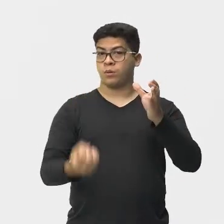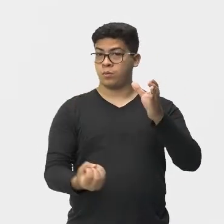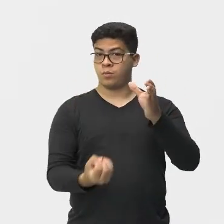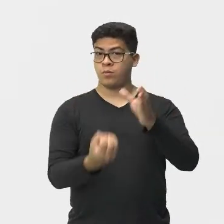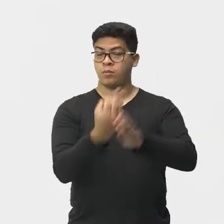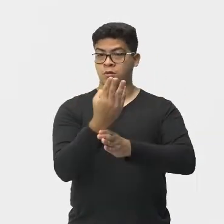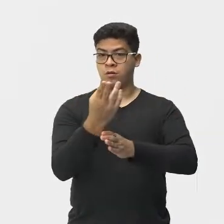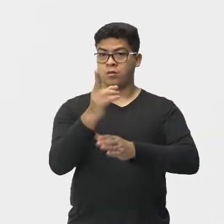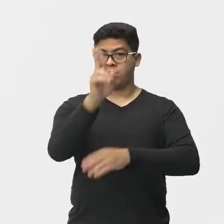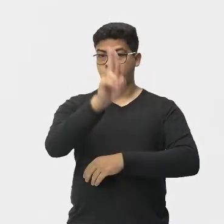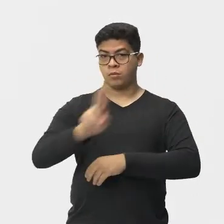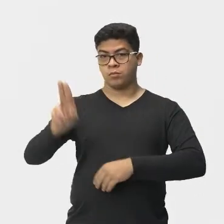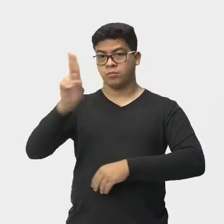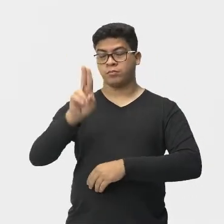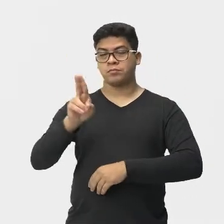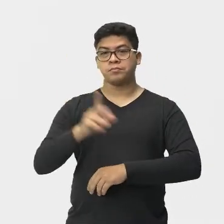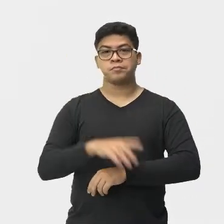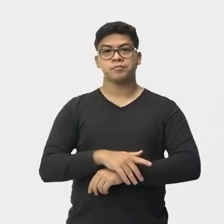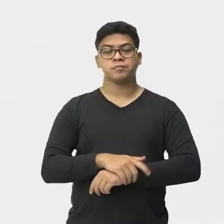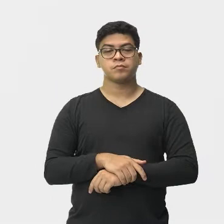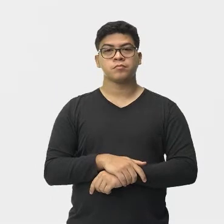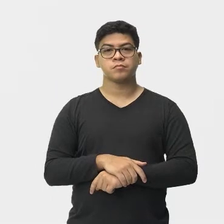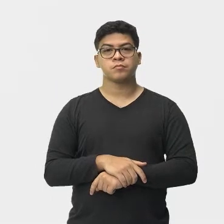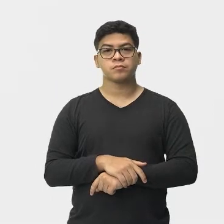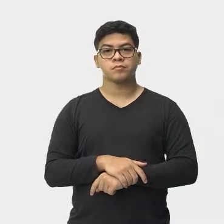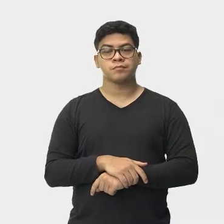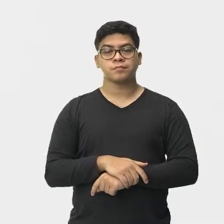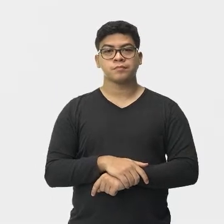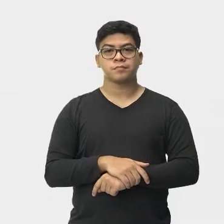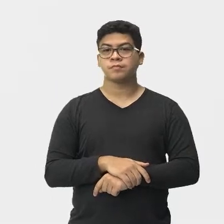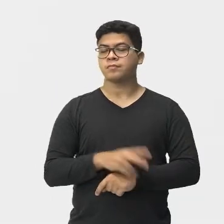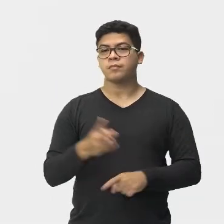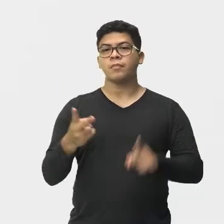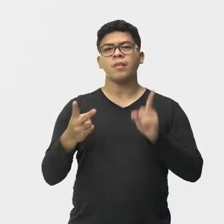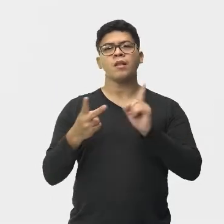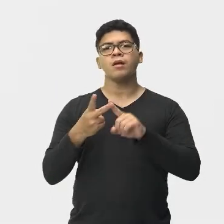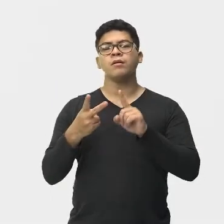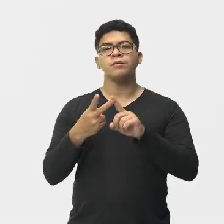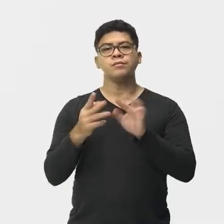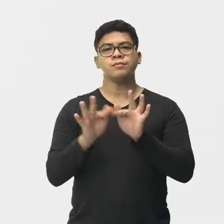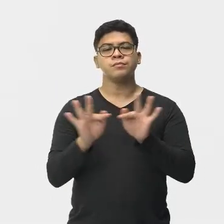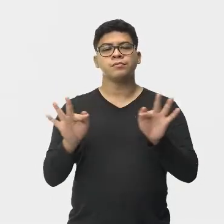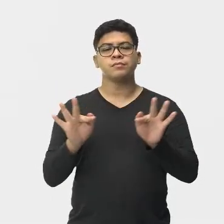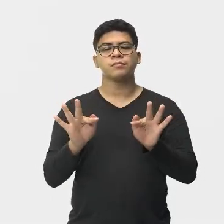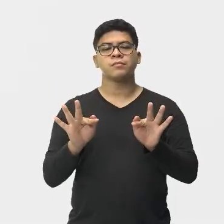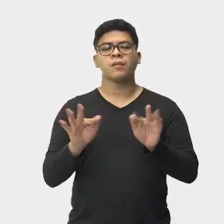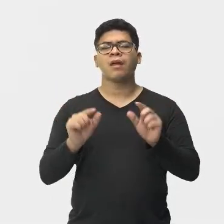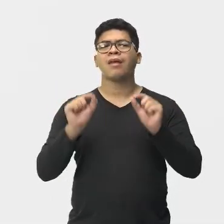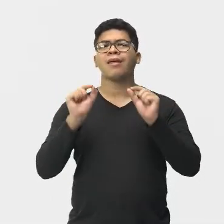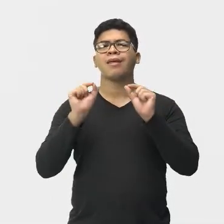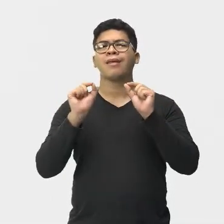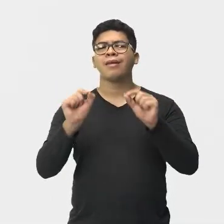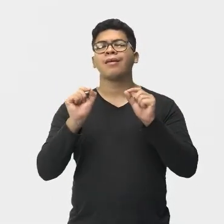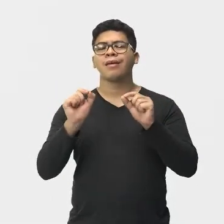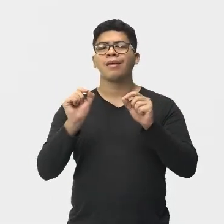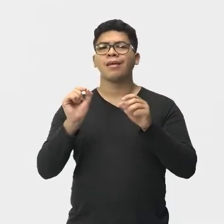de uma universidade. Na nossa segunda frasezinha, ¿quién eligió el